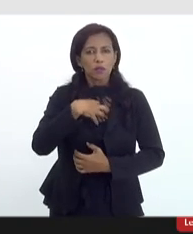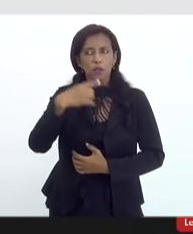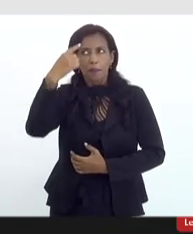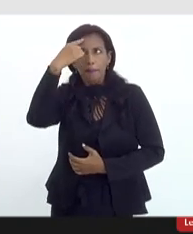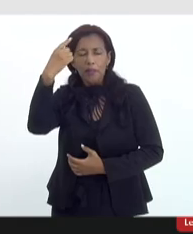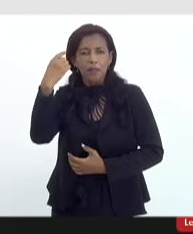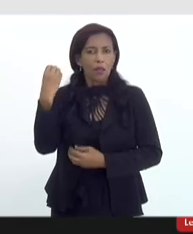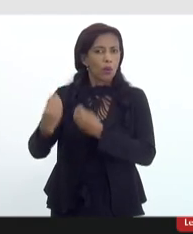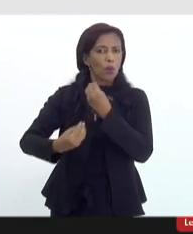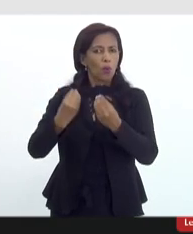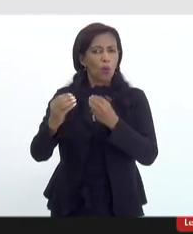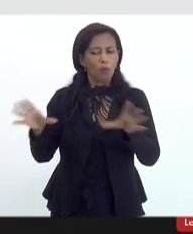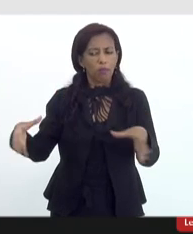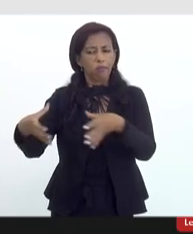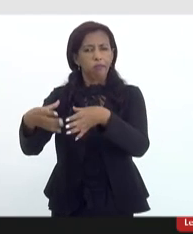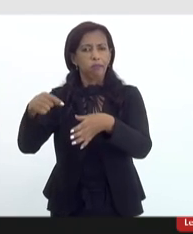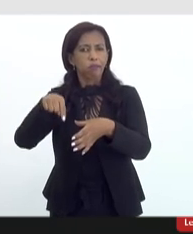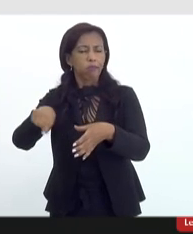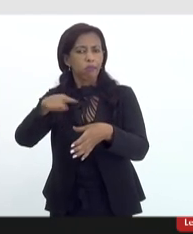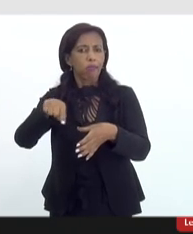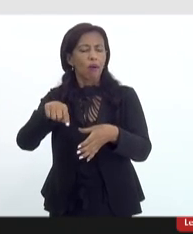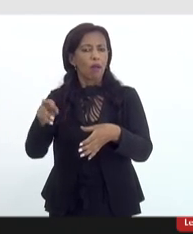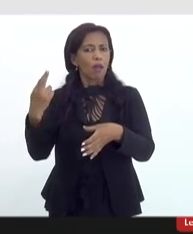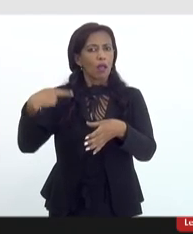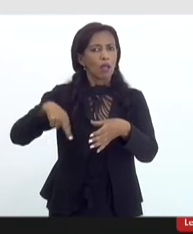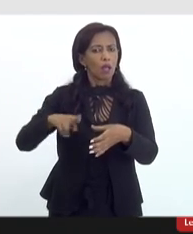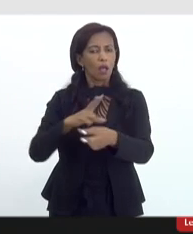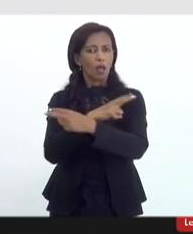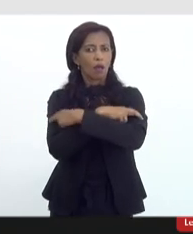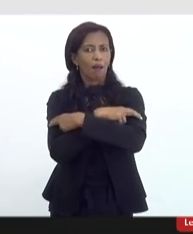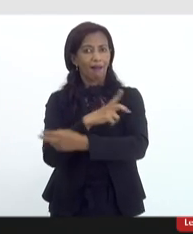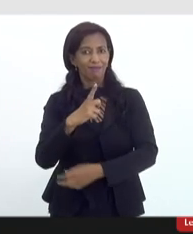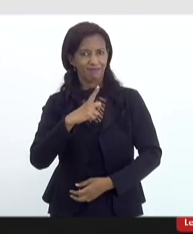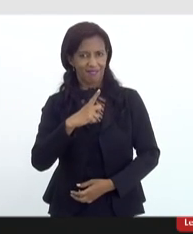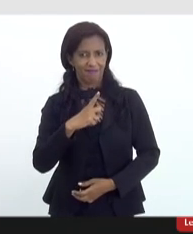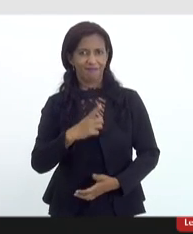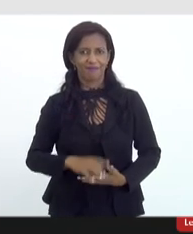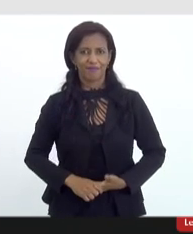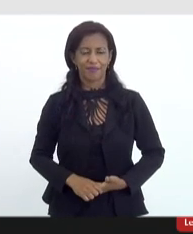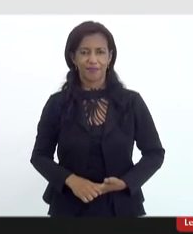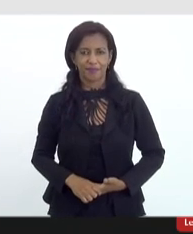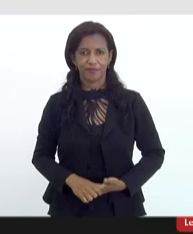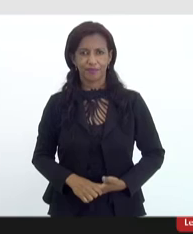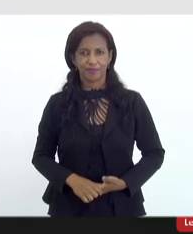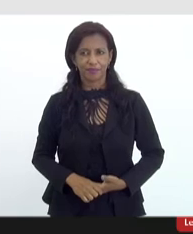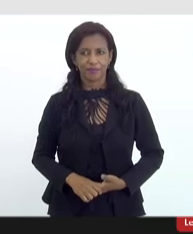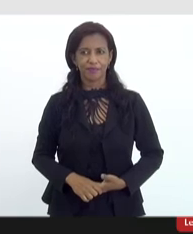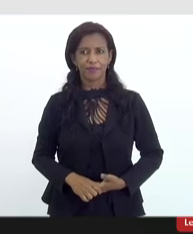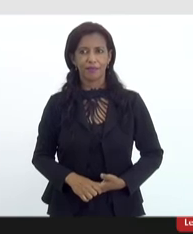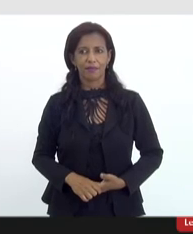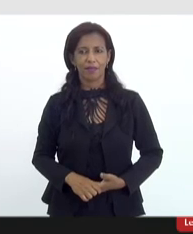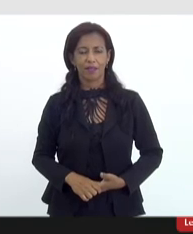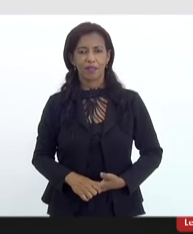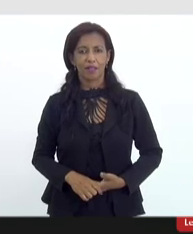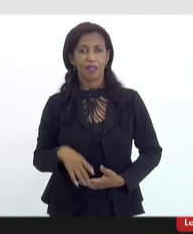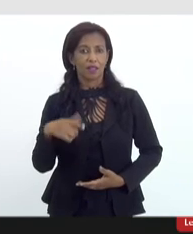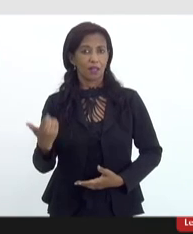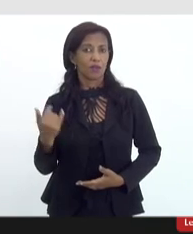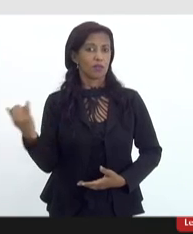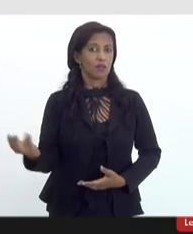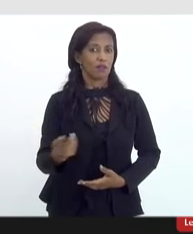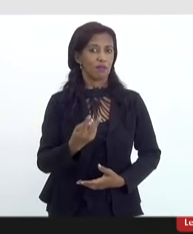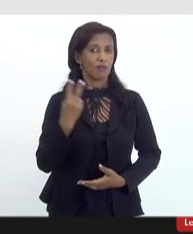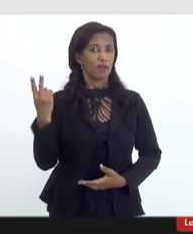pensar comunidade e territorialidade que os religiosos de matriz africana têm, né? Então, aqui também uma certa valorização